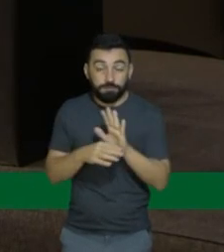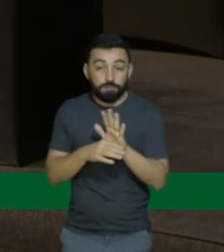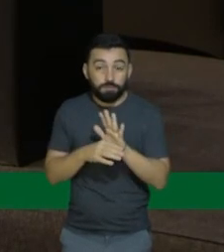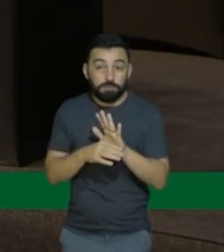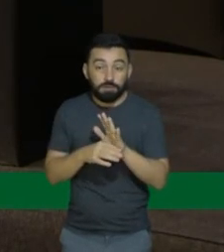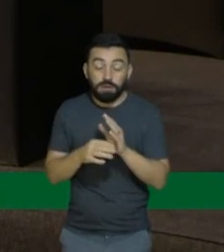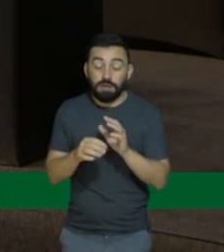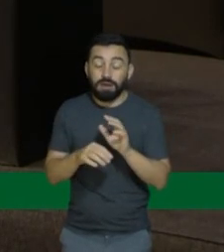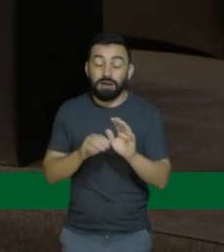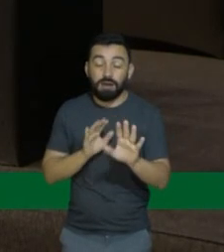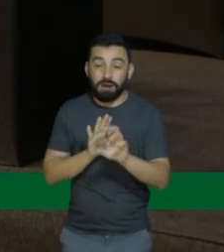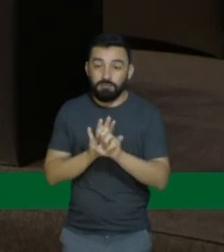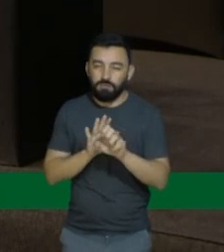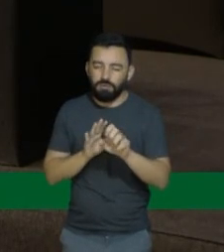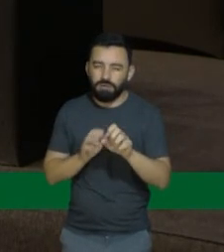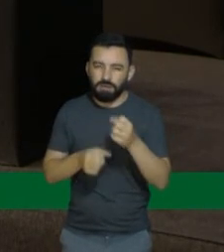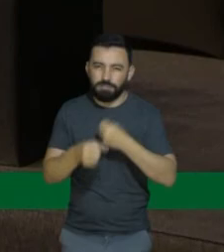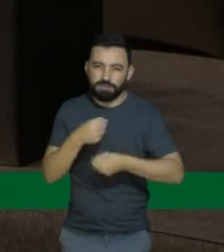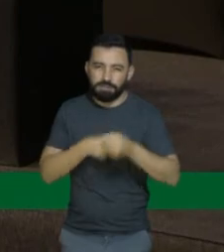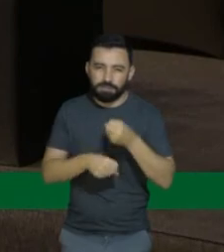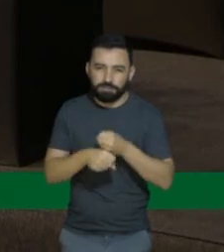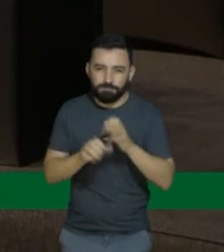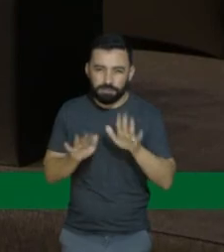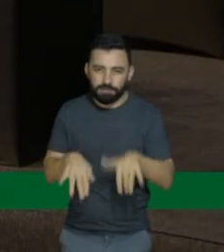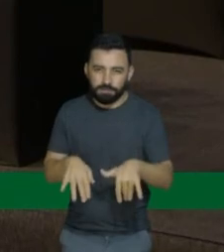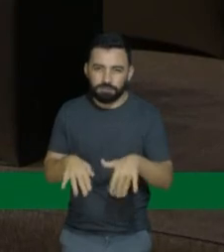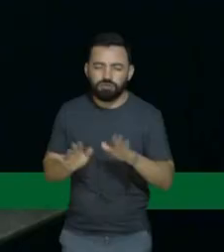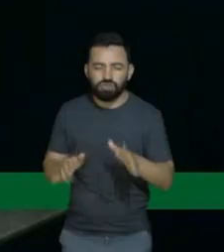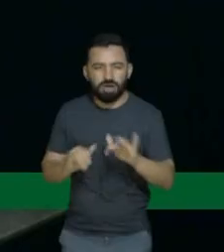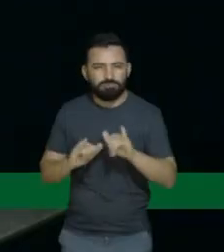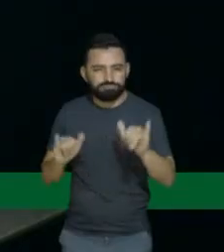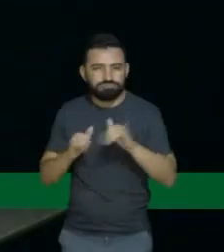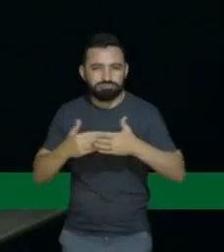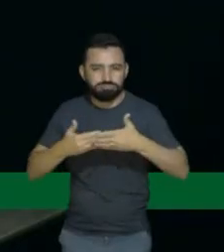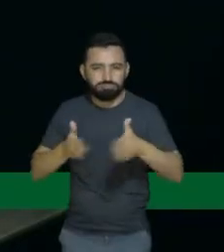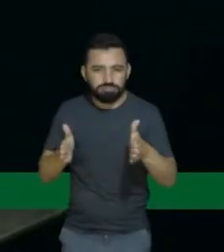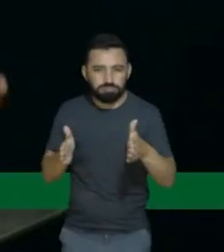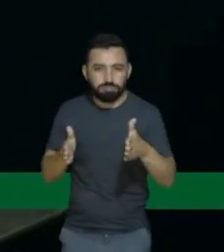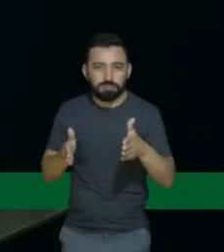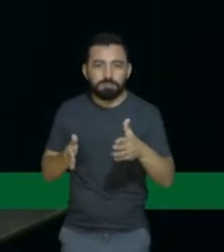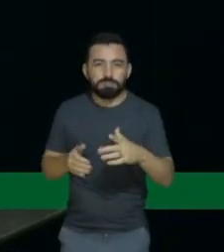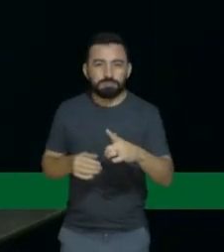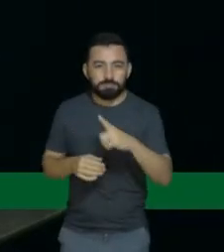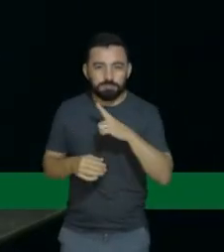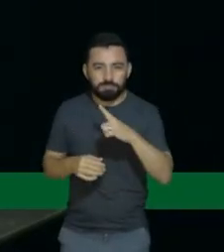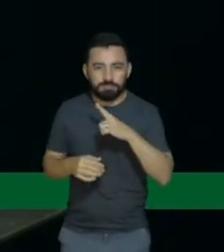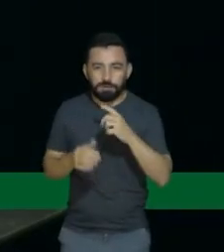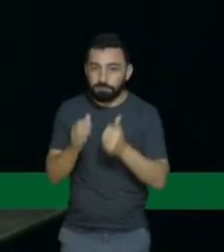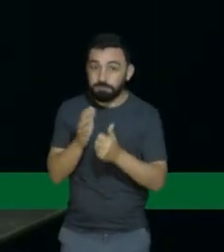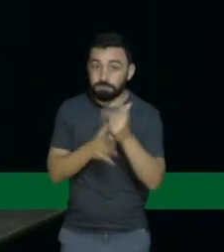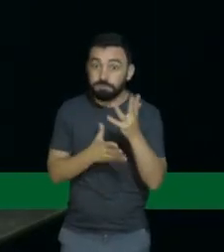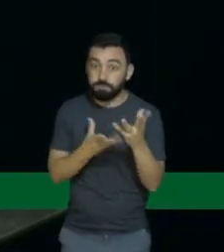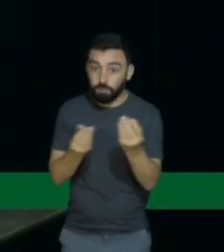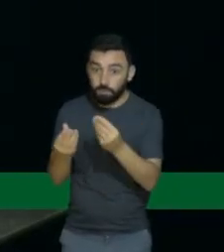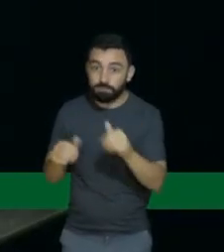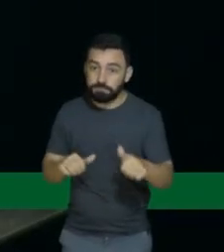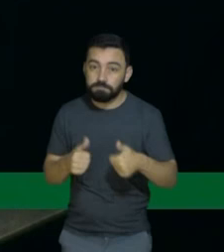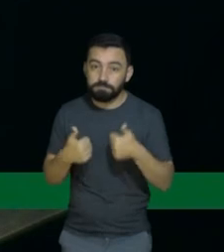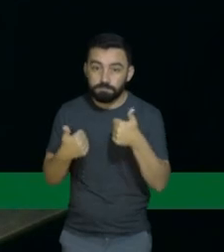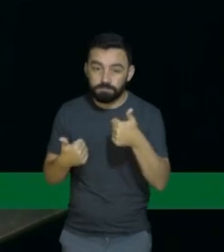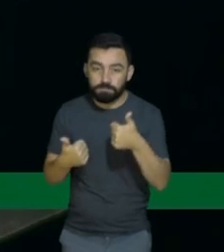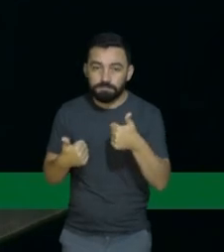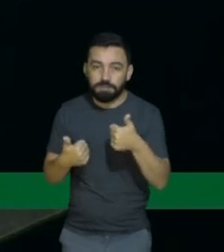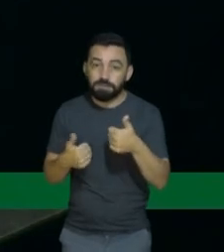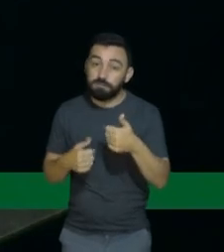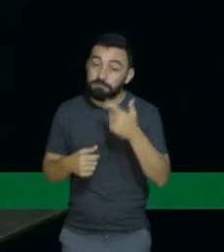do ano passado nosso ambulatório já foi inaugurado eh nós tivemos várias outras melhorias e quem